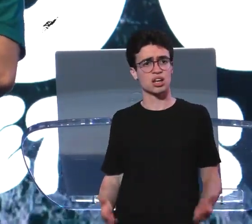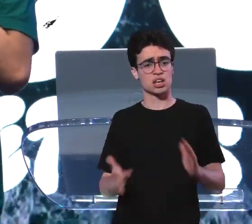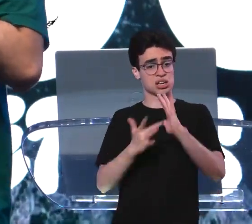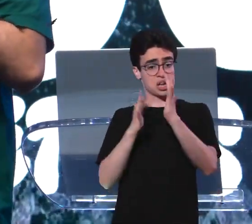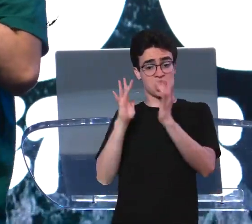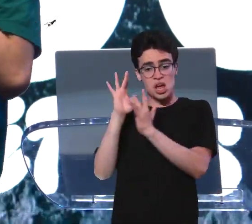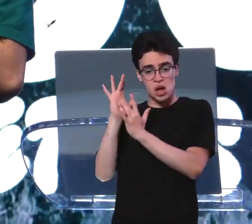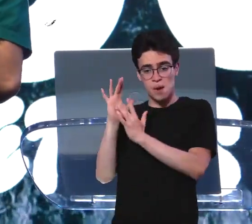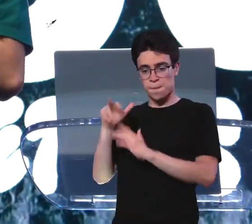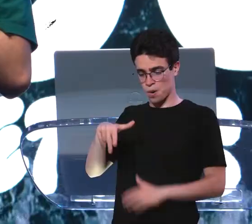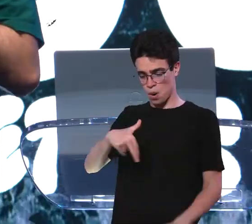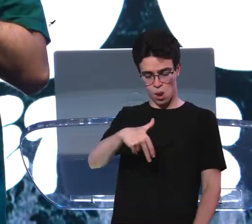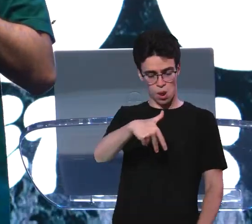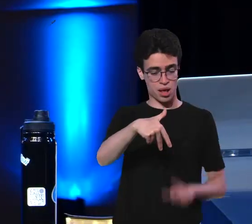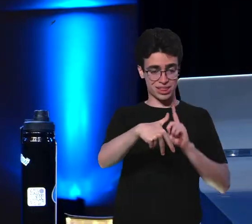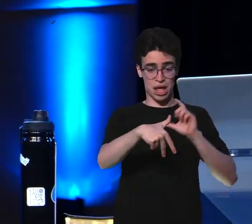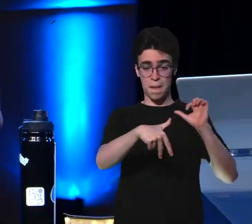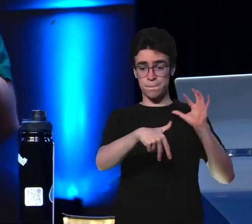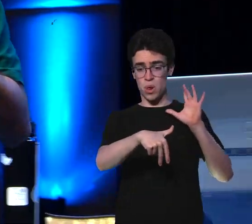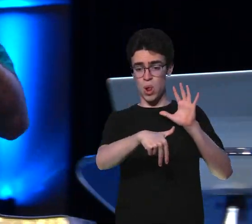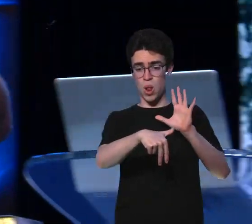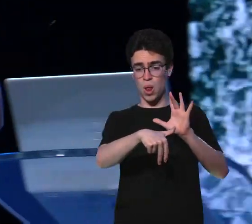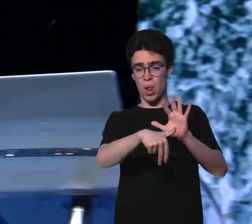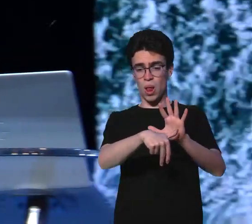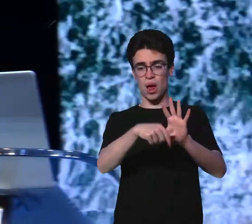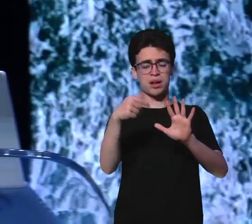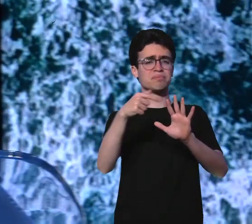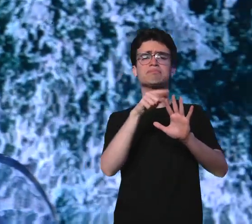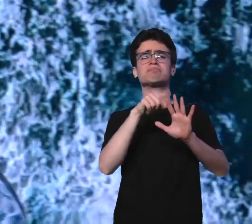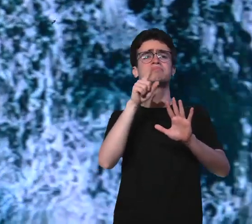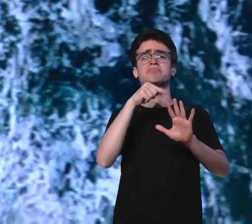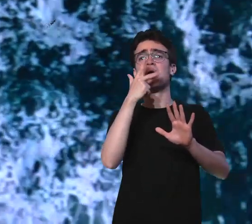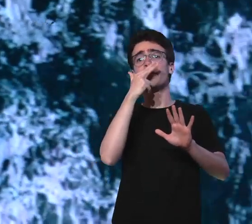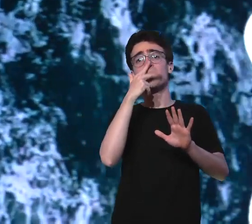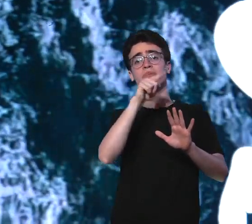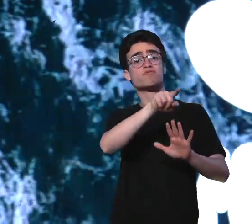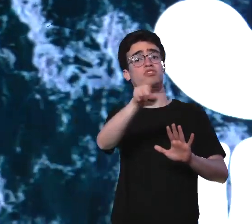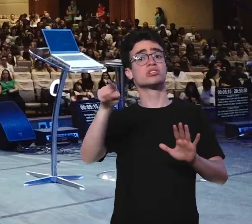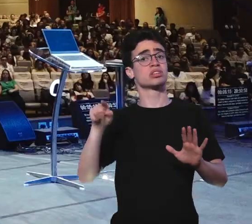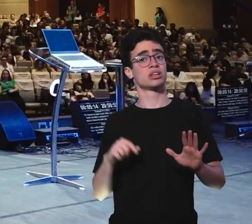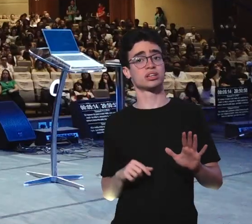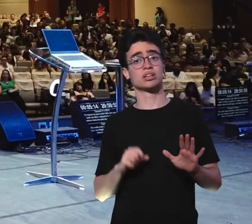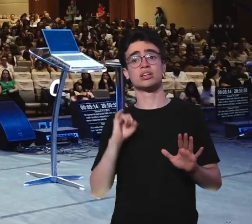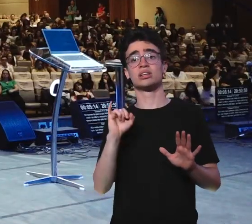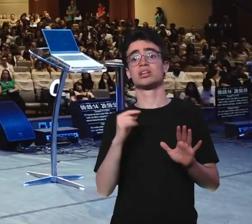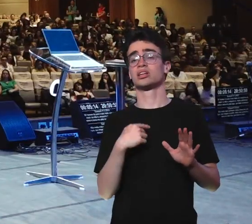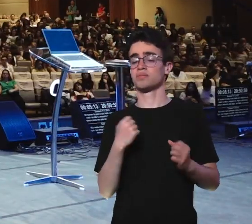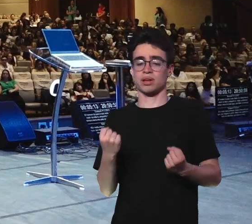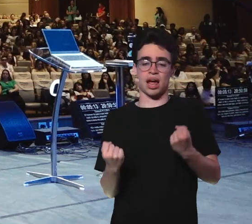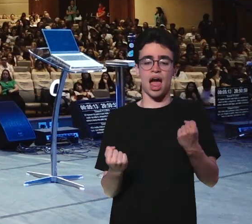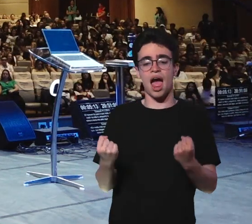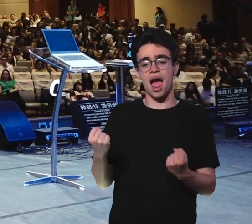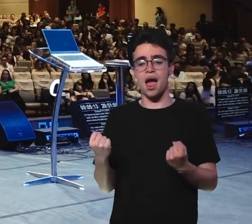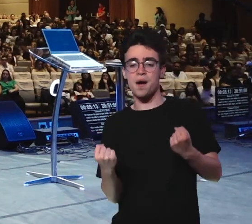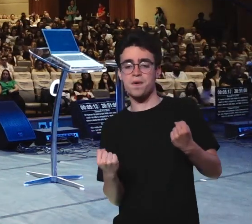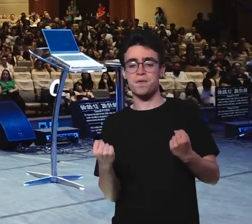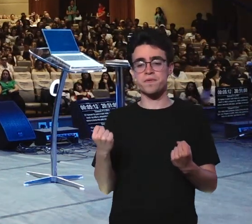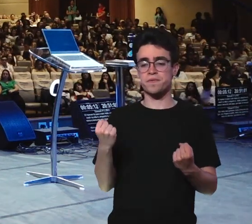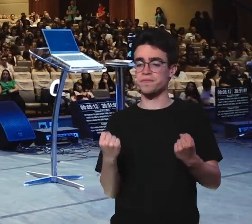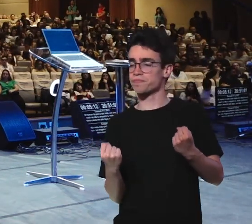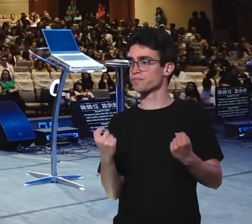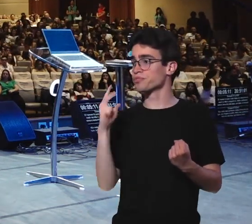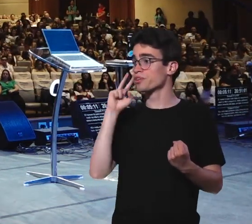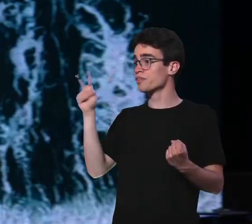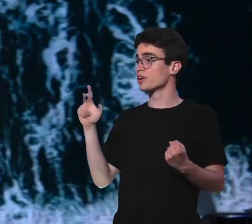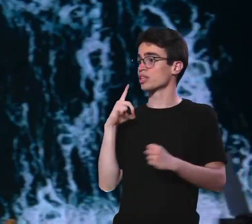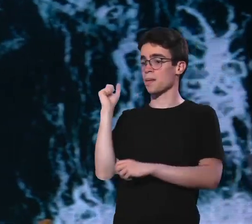e tem a multidão. A multidão é como você, quando está andando de carro, vê uma ambulância e